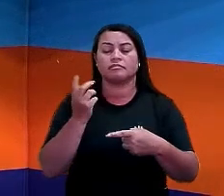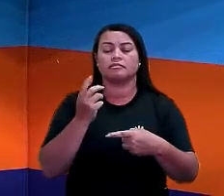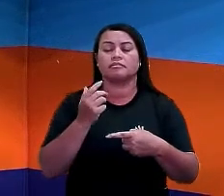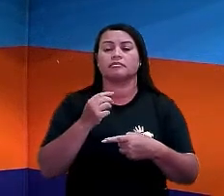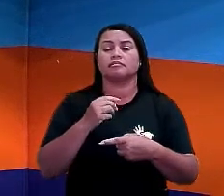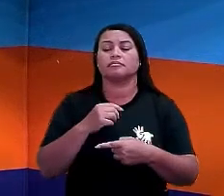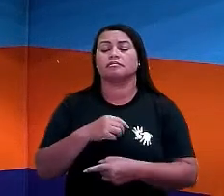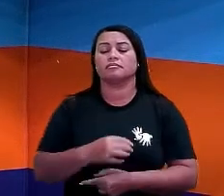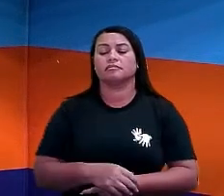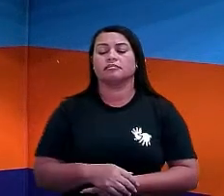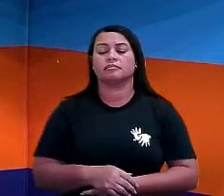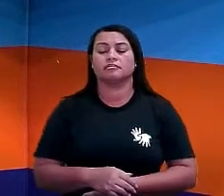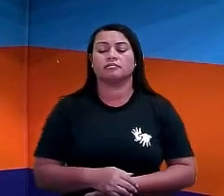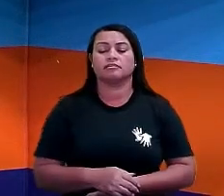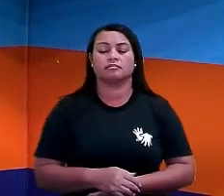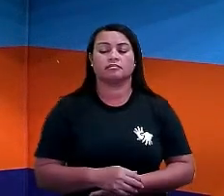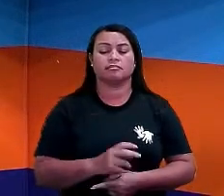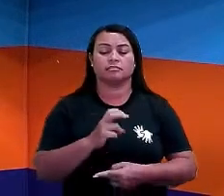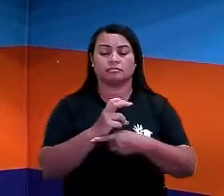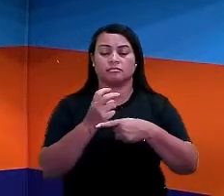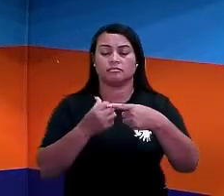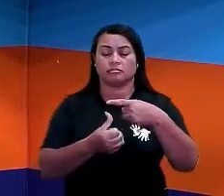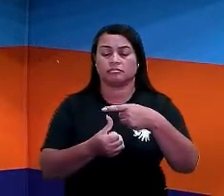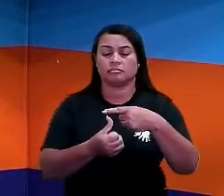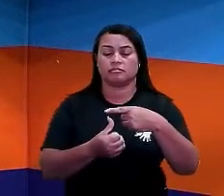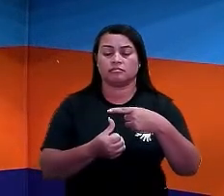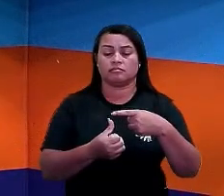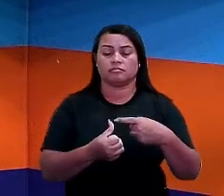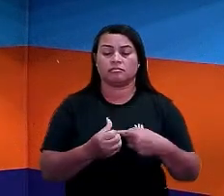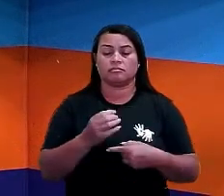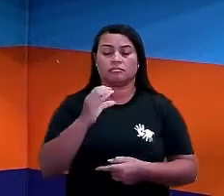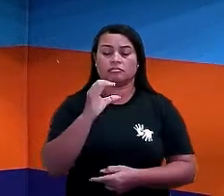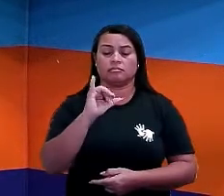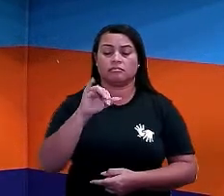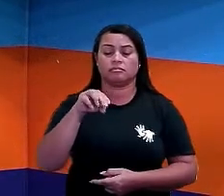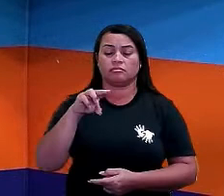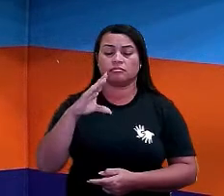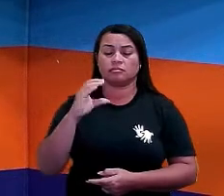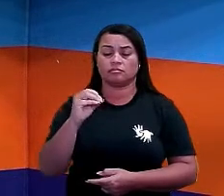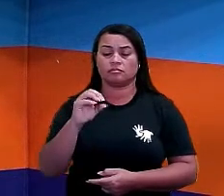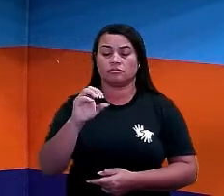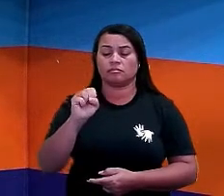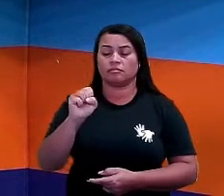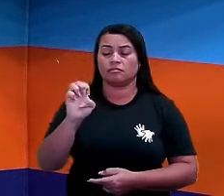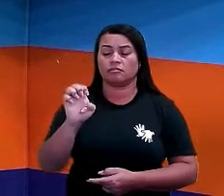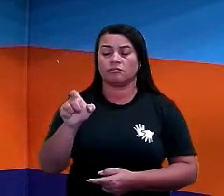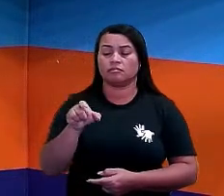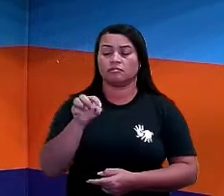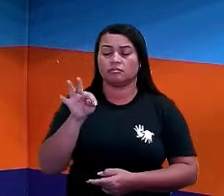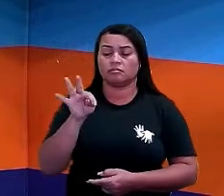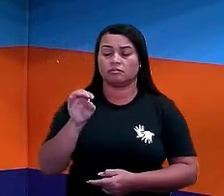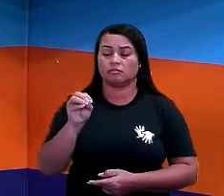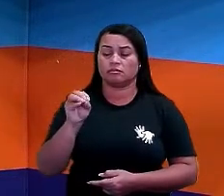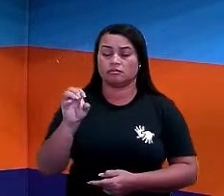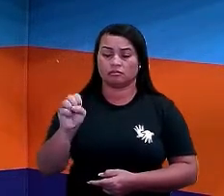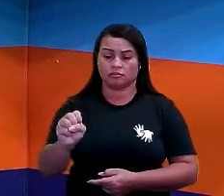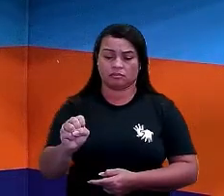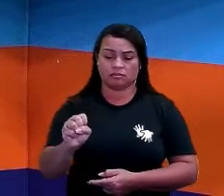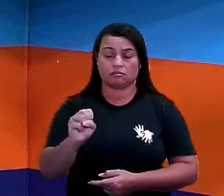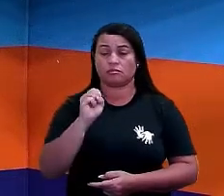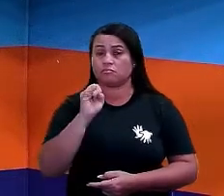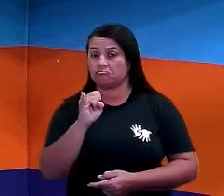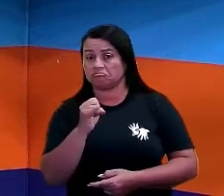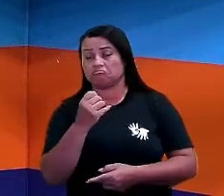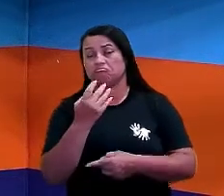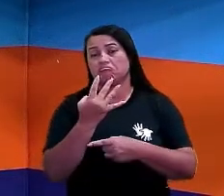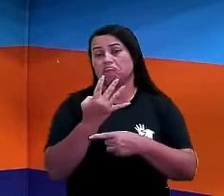aí agora, tá? No 6, vai ser 5/6, tá bom? Ó, 5 sextos. Se fosse um